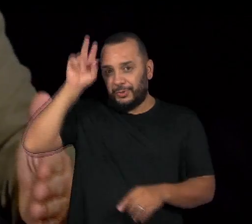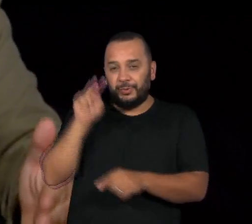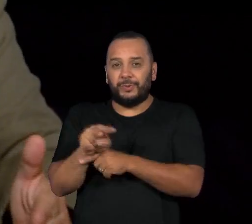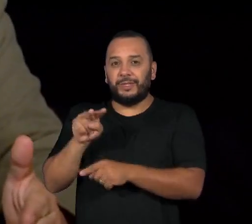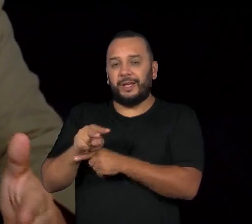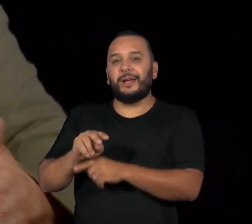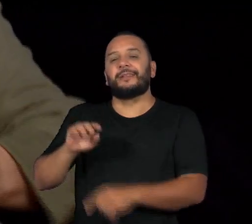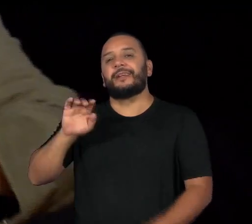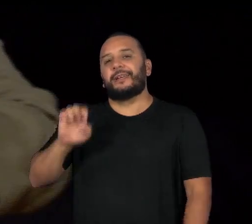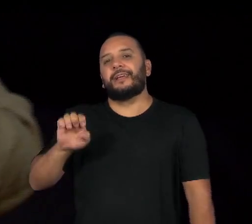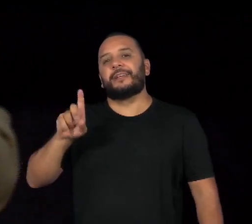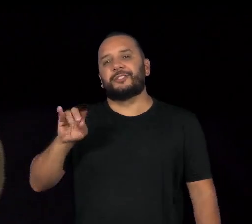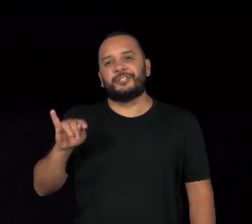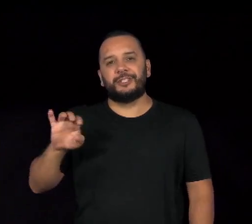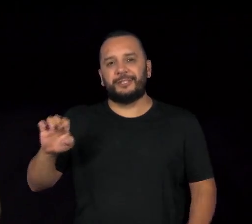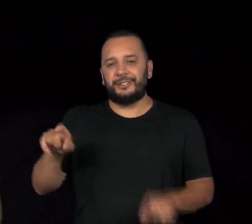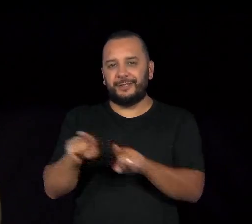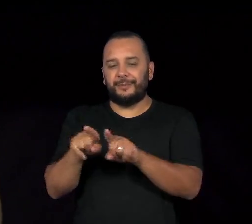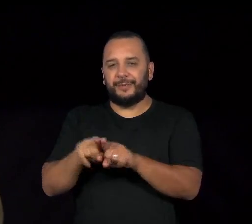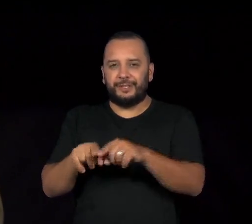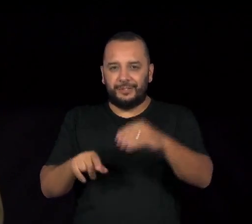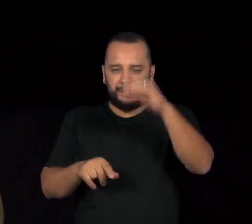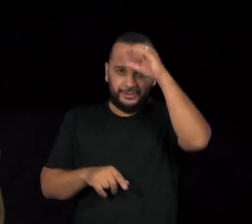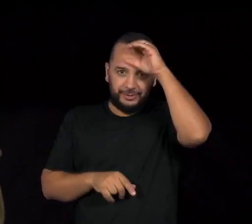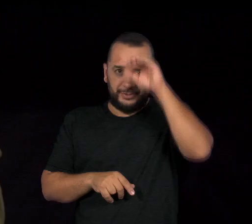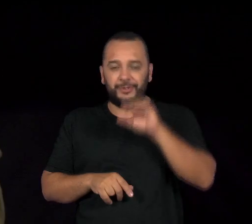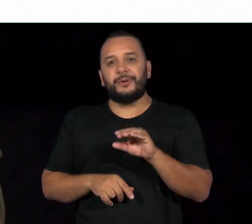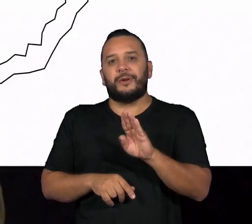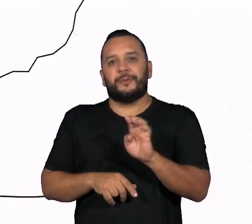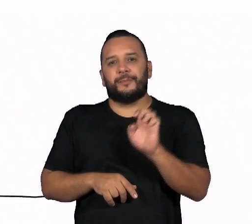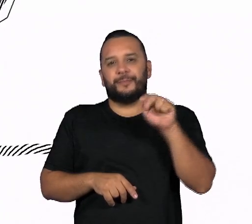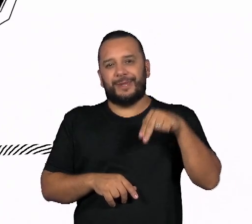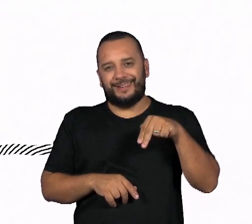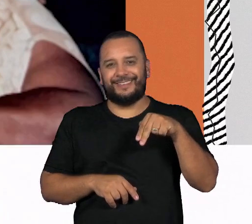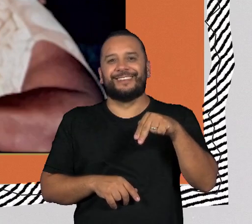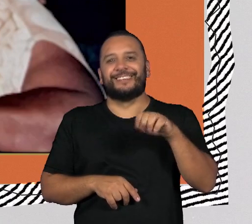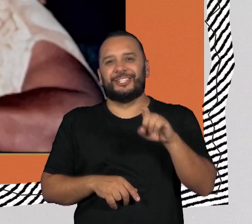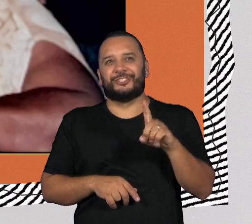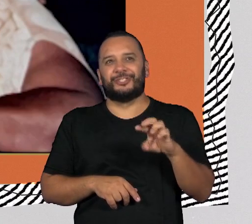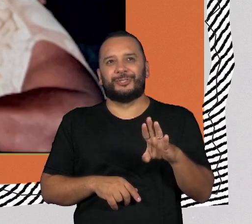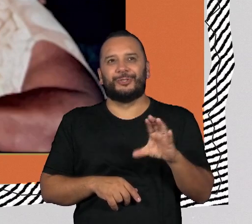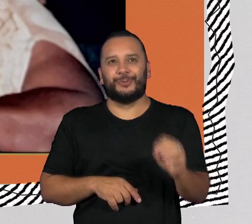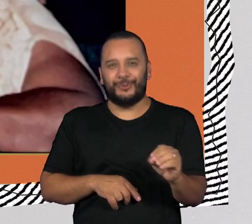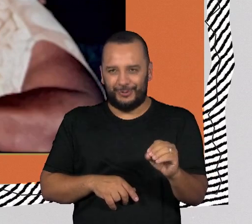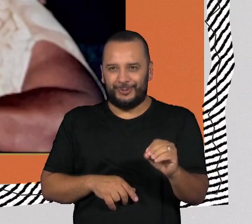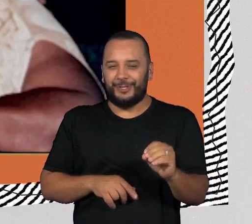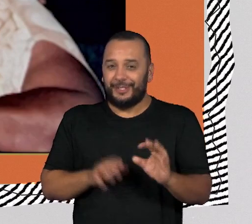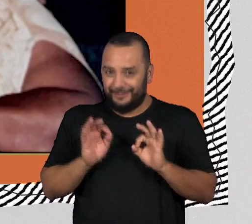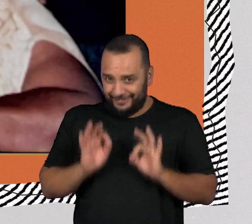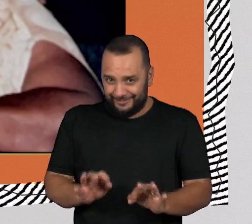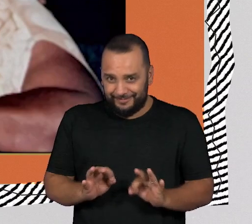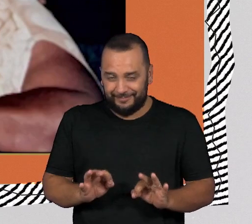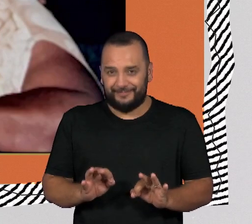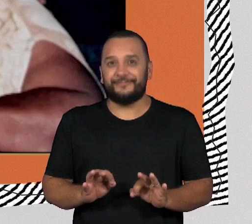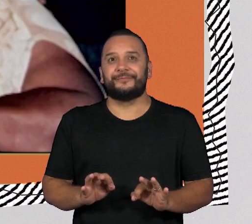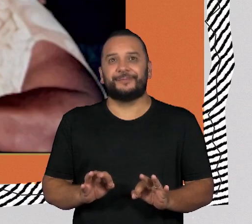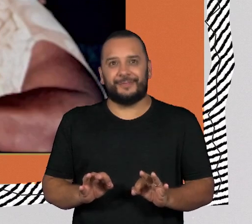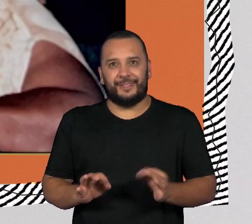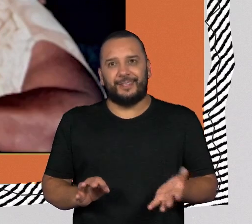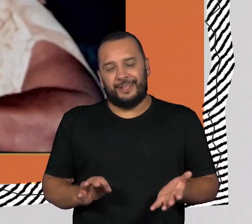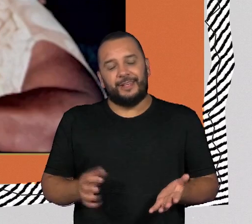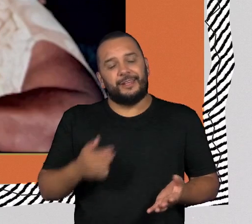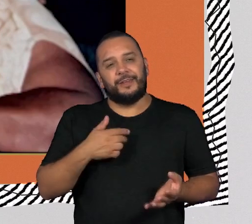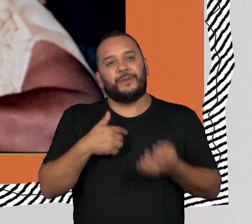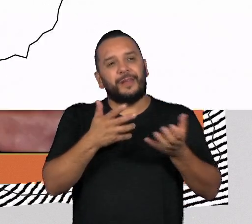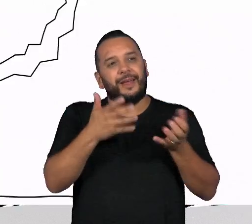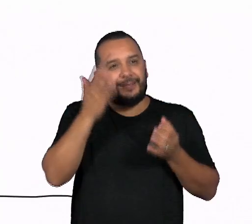tia Edith e o tio Ben Nedito. Não é isso, Anderson? É isso. E o que eu queria entender é